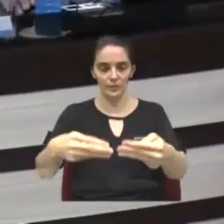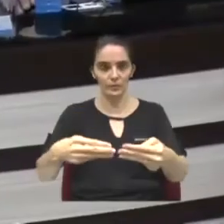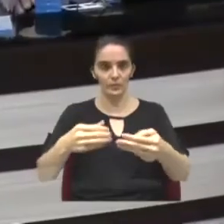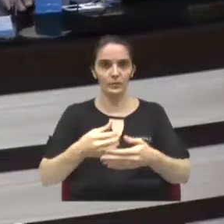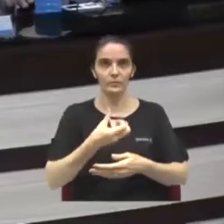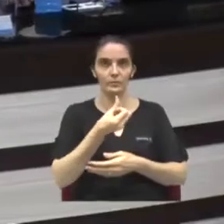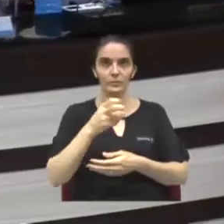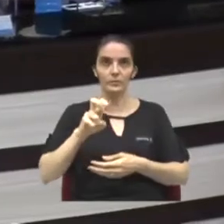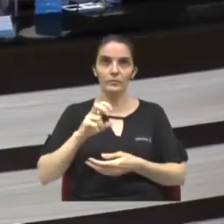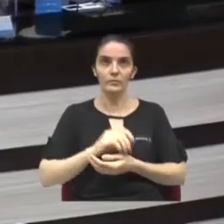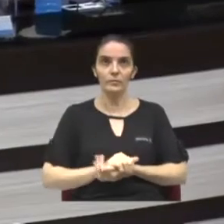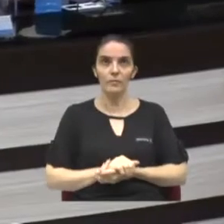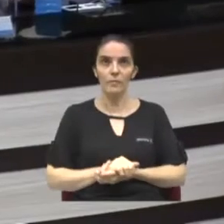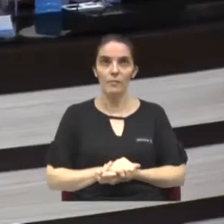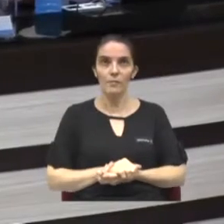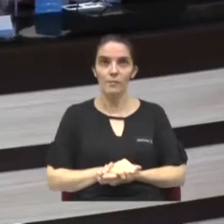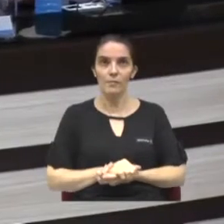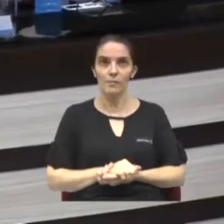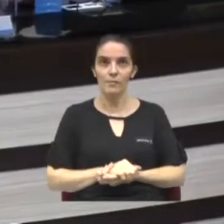65.